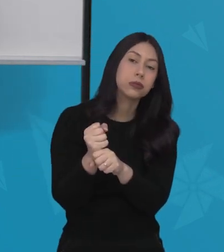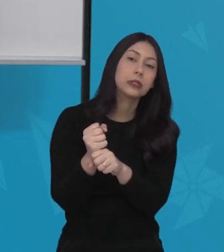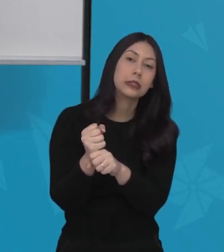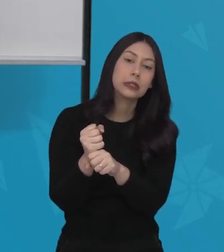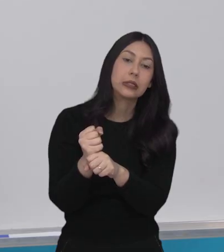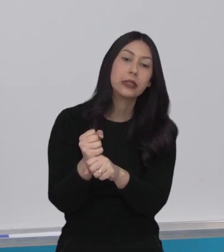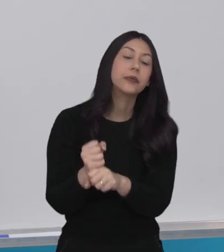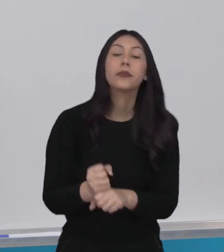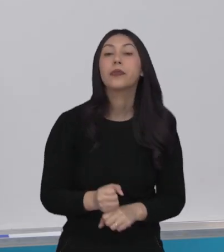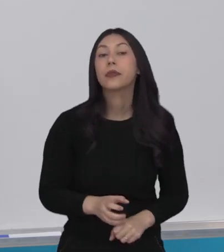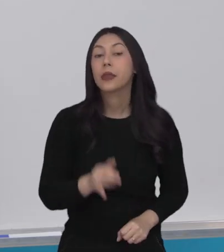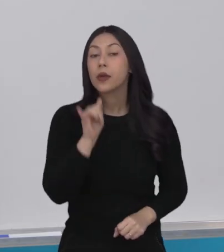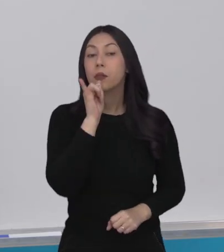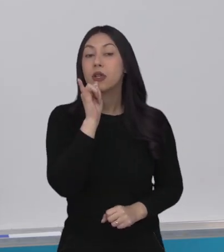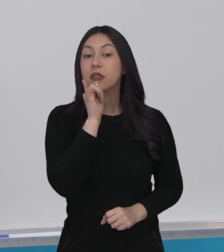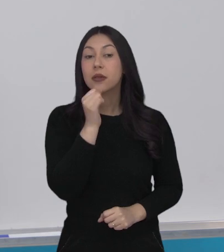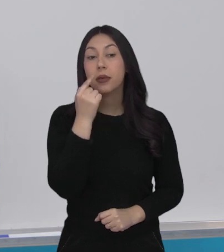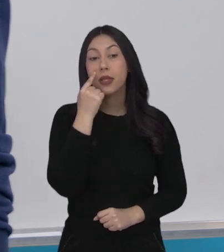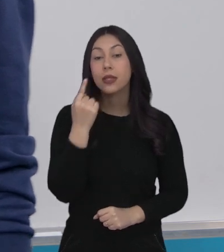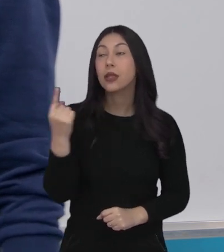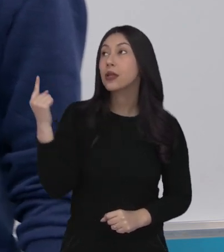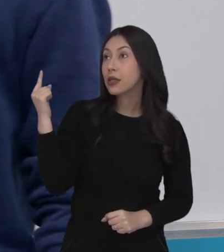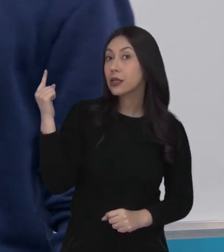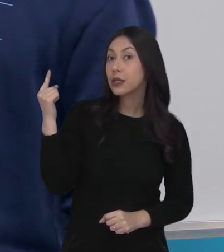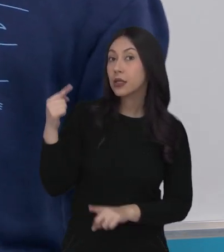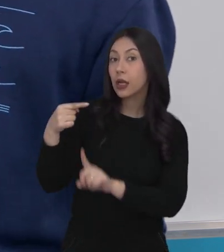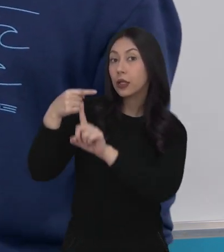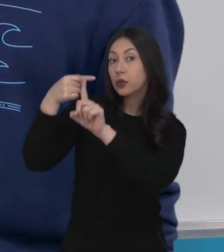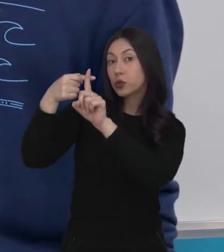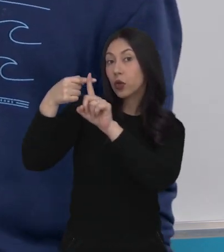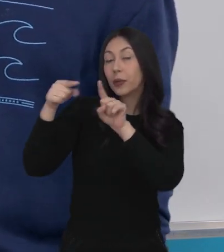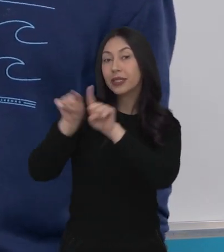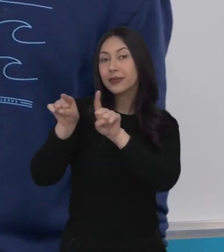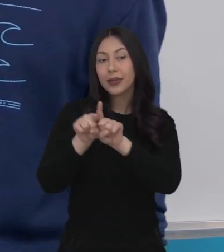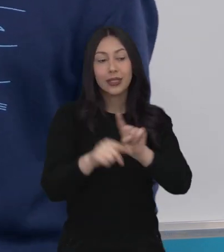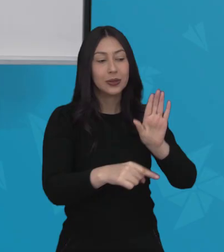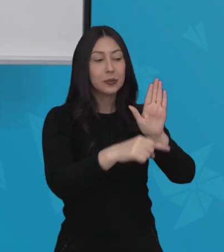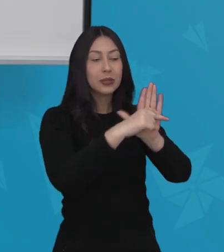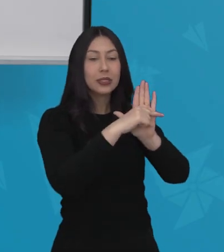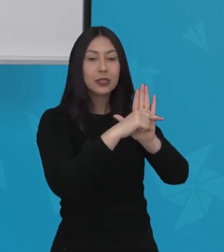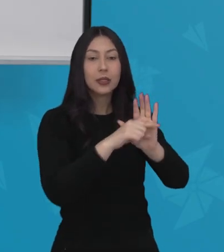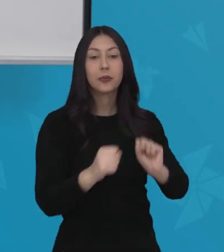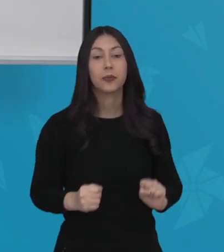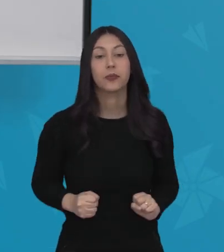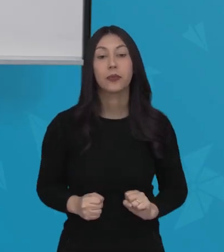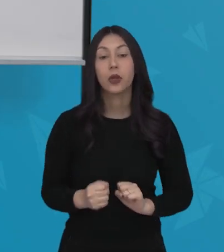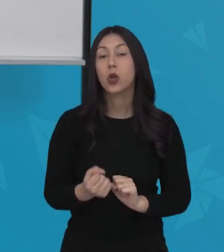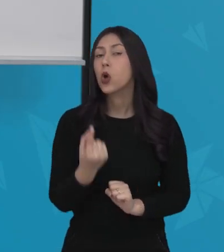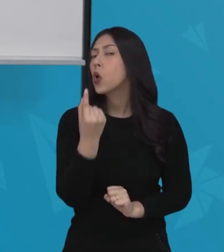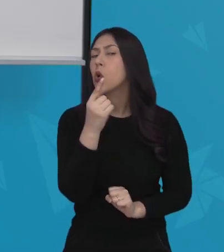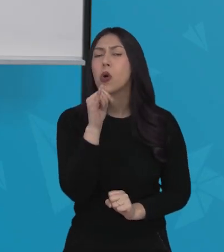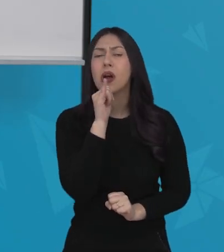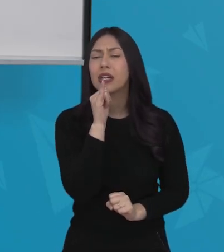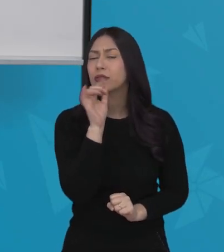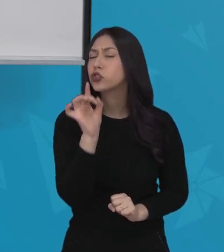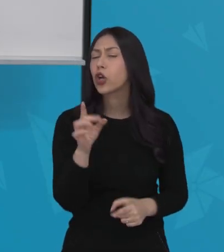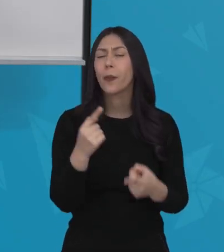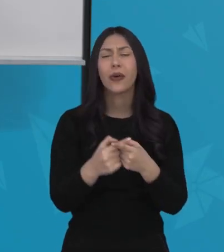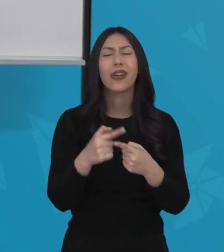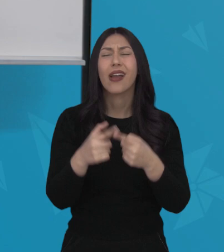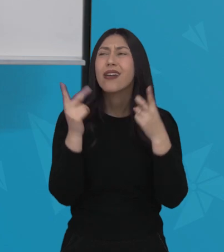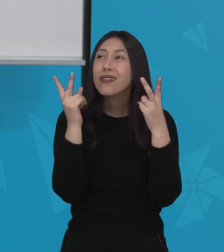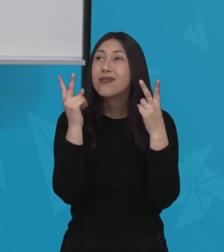notação científica. Vamos pegar esse primeiro exemplo aqui, que é o caso da soma e da subtração. Eu botei um exemplo só aqui porque o raciocínio